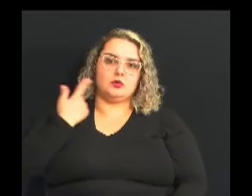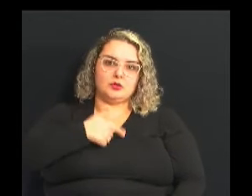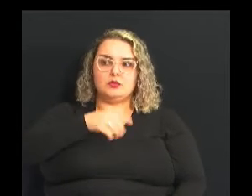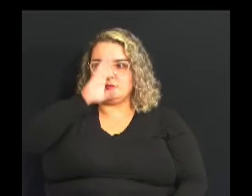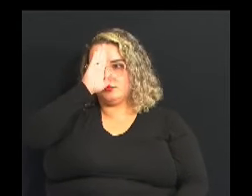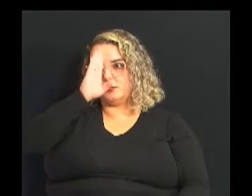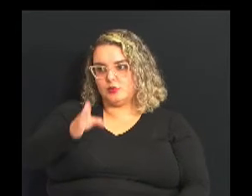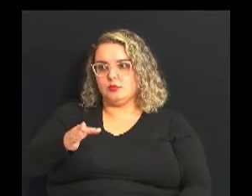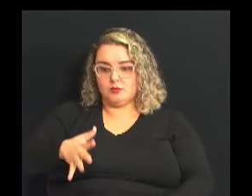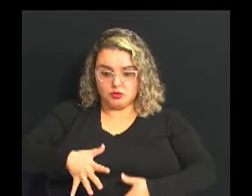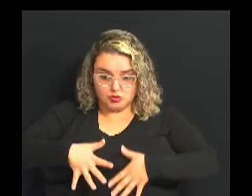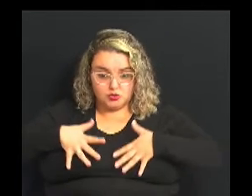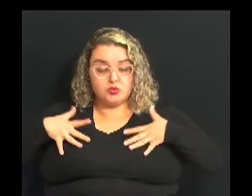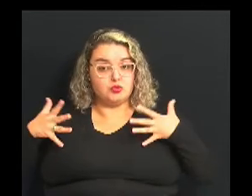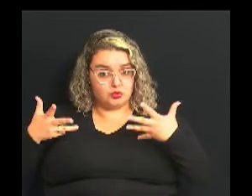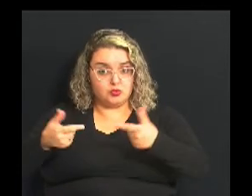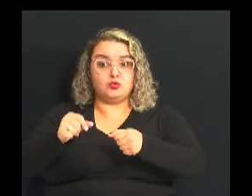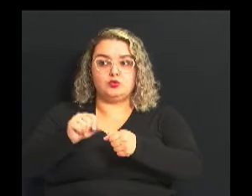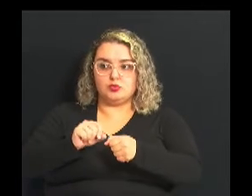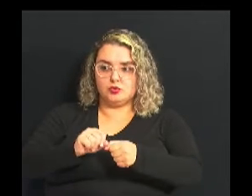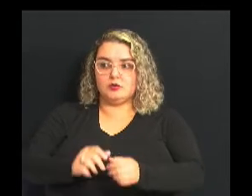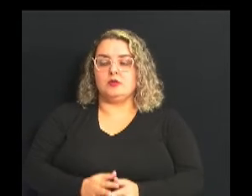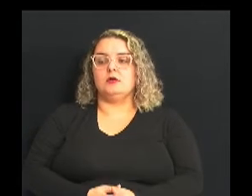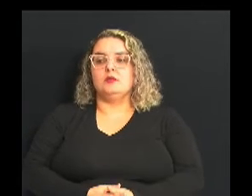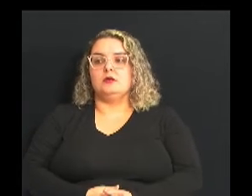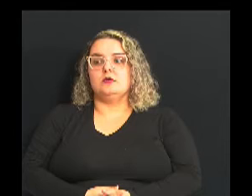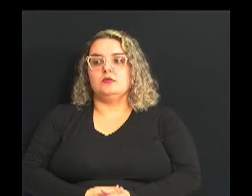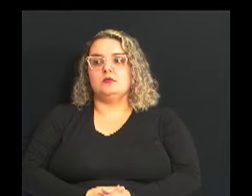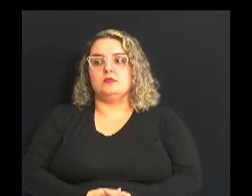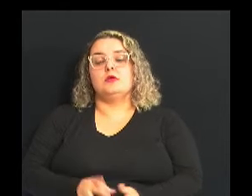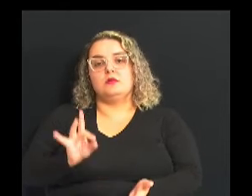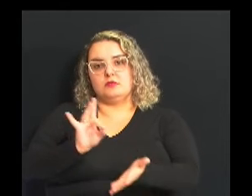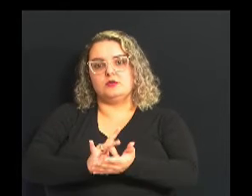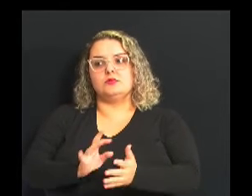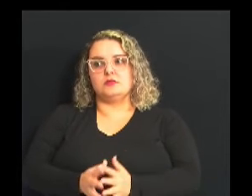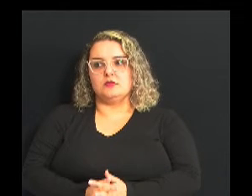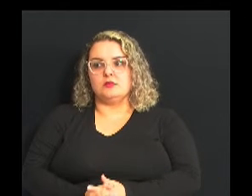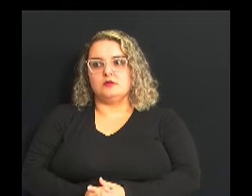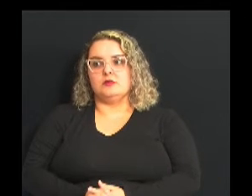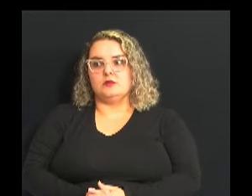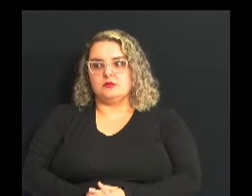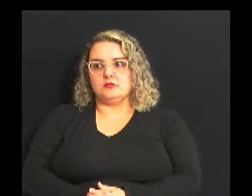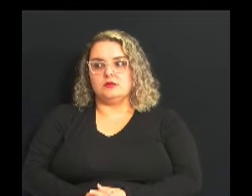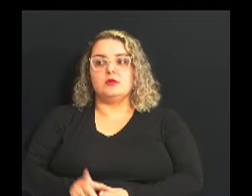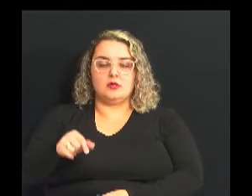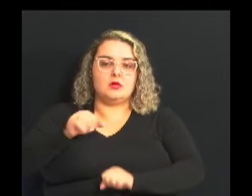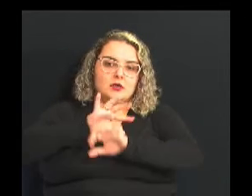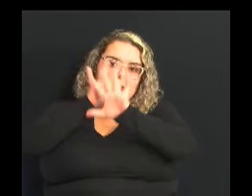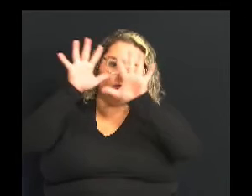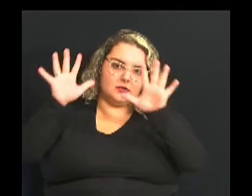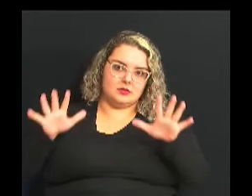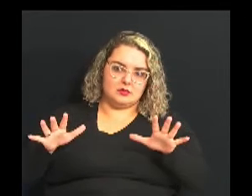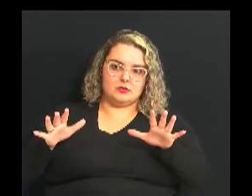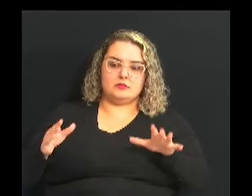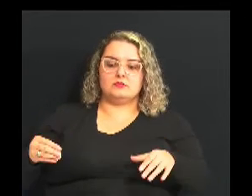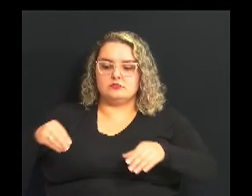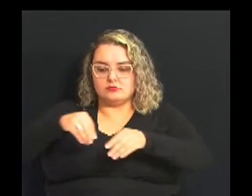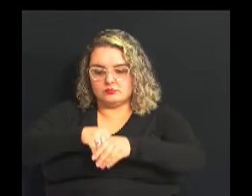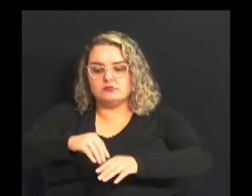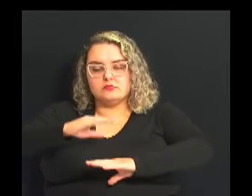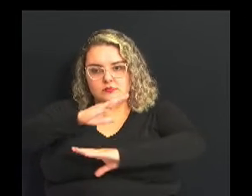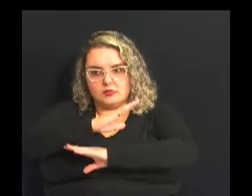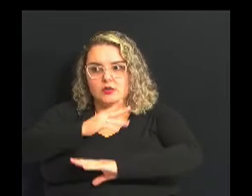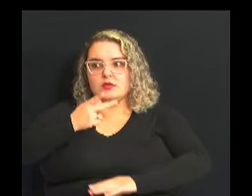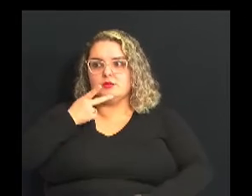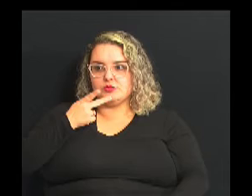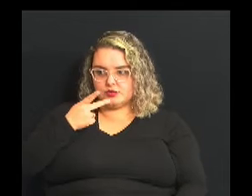principal orgulho de tudo isso que a gente faz, efetivamente, é dar essa transparência para casa, de uma maneira, eu disse lá que nós